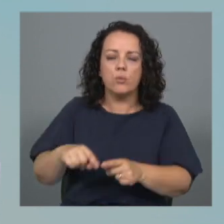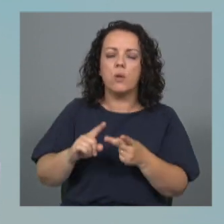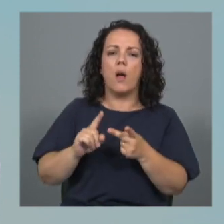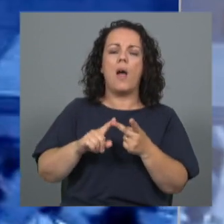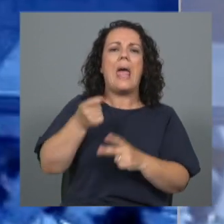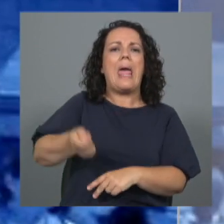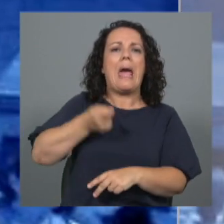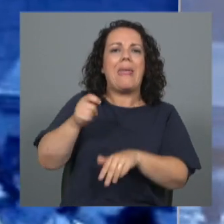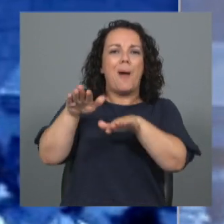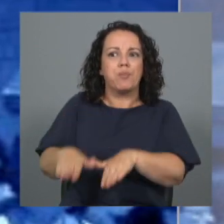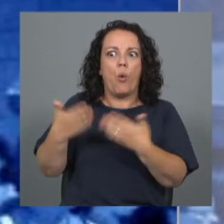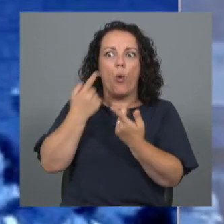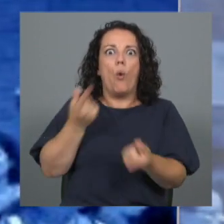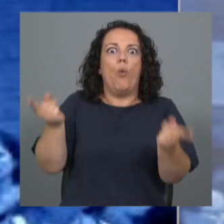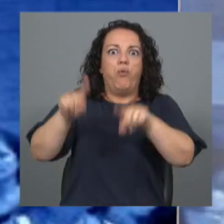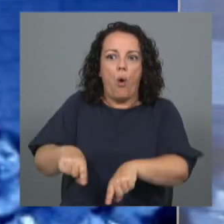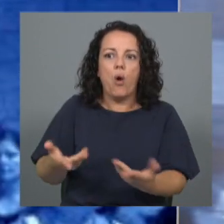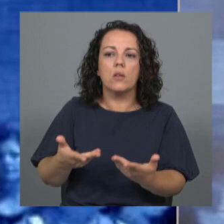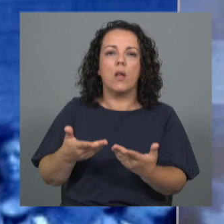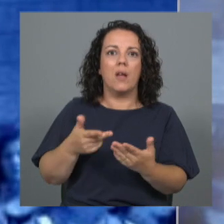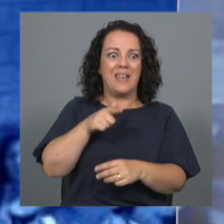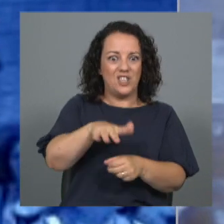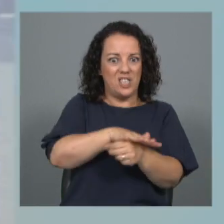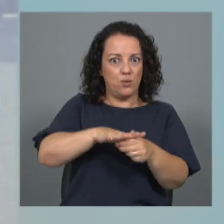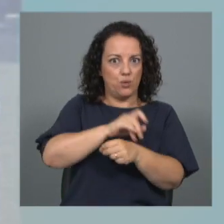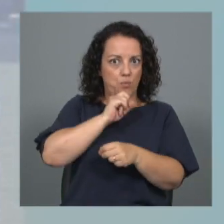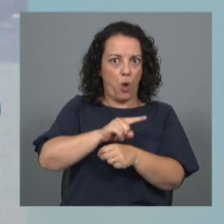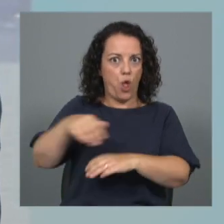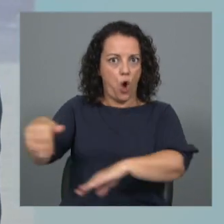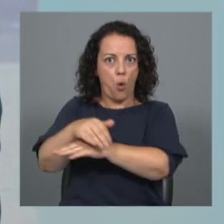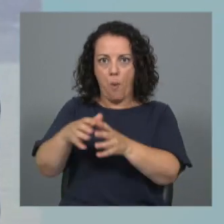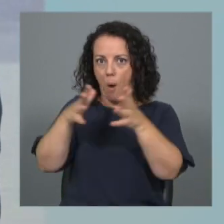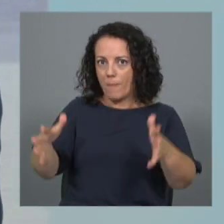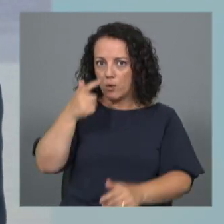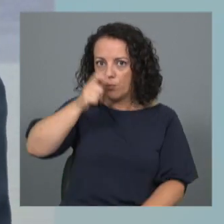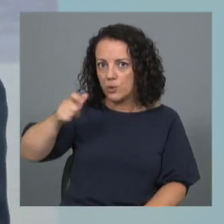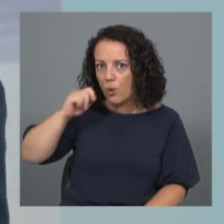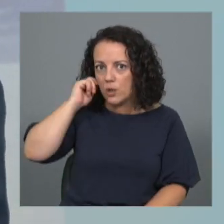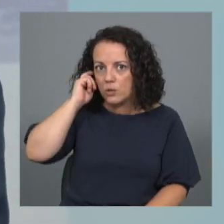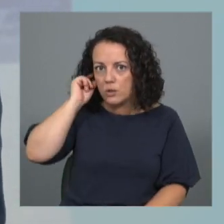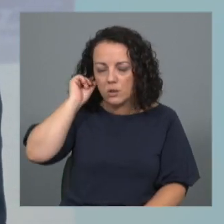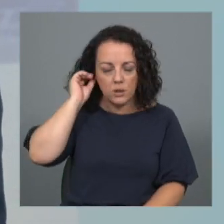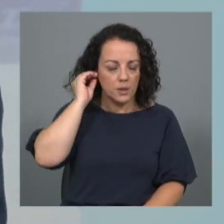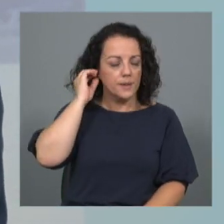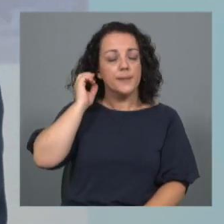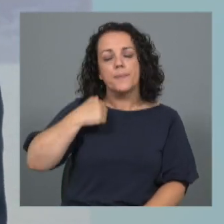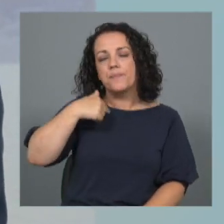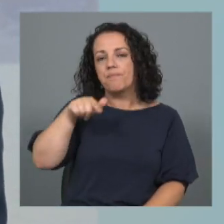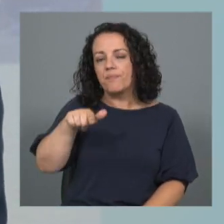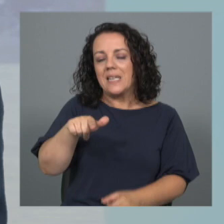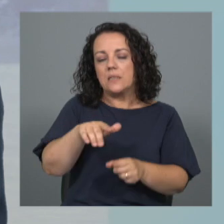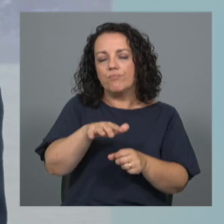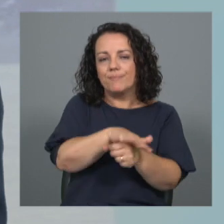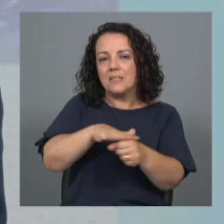pode resultar num aumento de pessoas na rua? De facto, são fatores de risco e, por isso, julgo que o Governo tem tomado